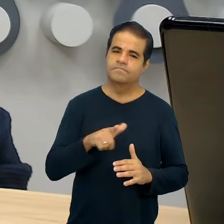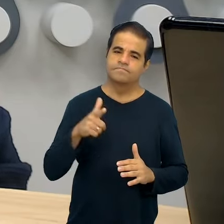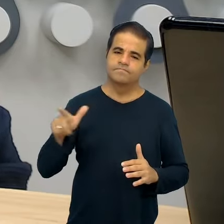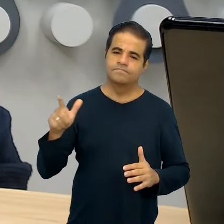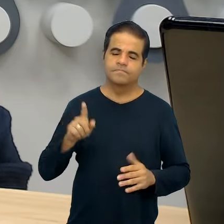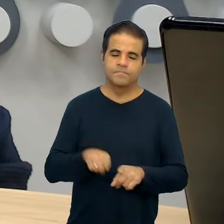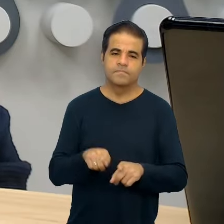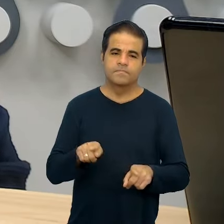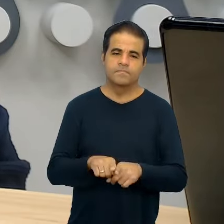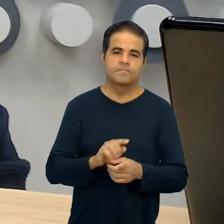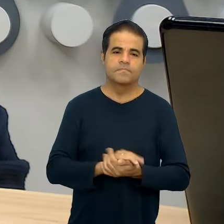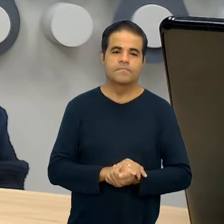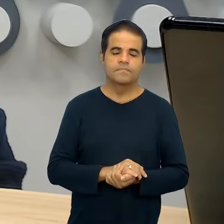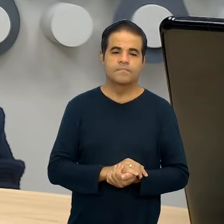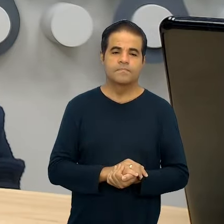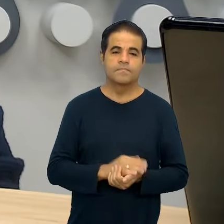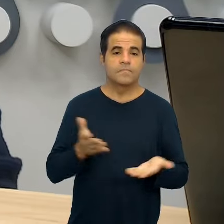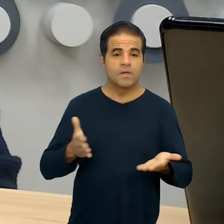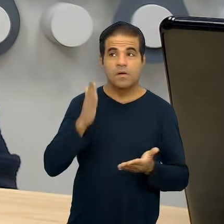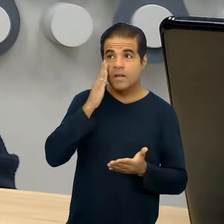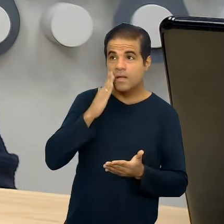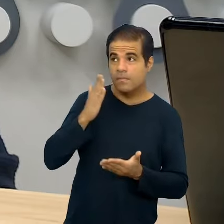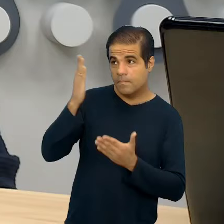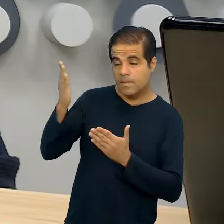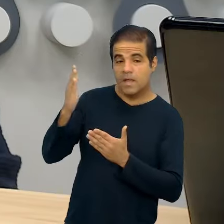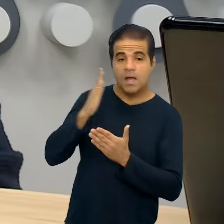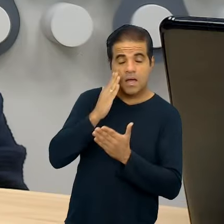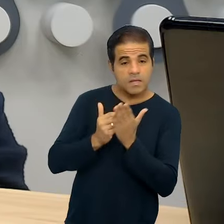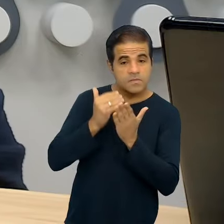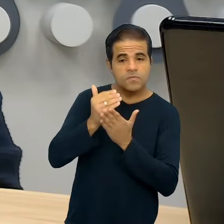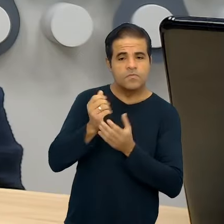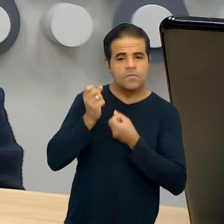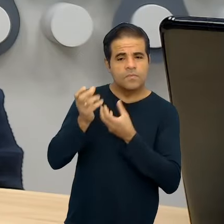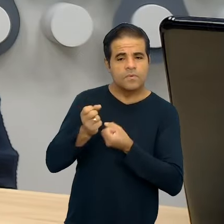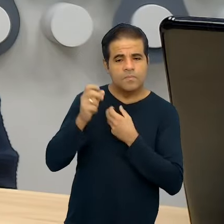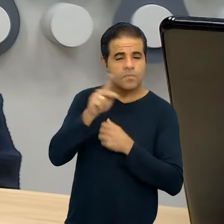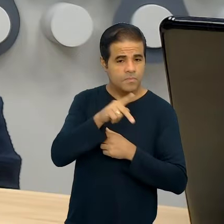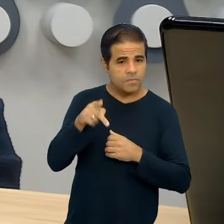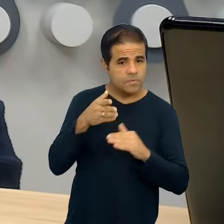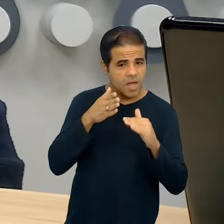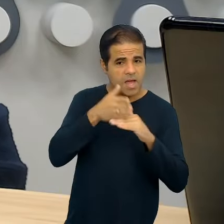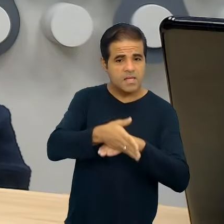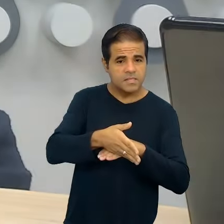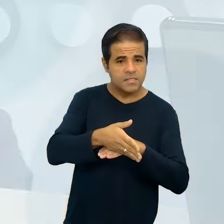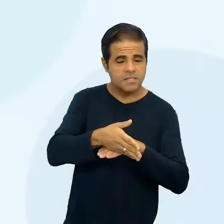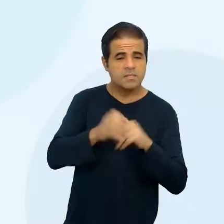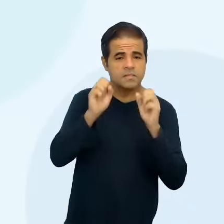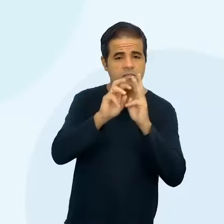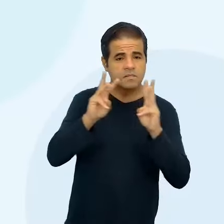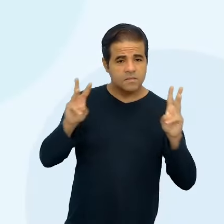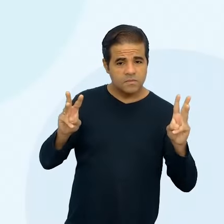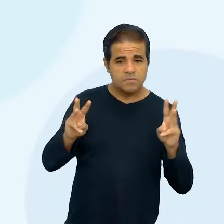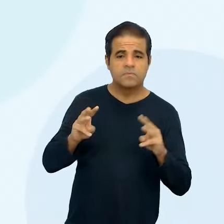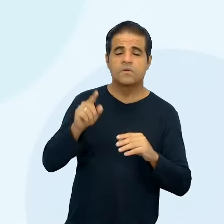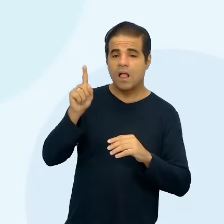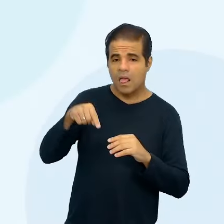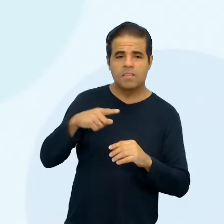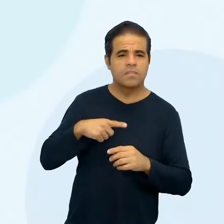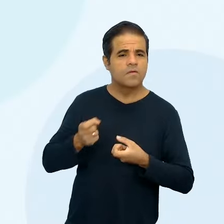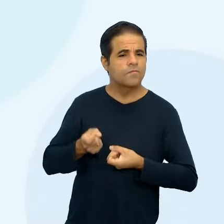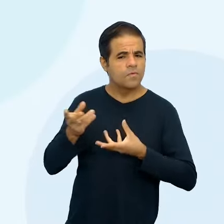né. Agora nós vamos aí para o Saiba Mais, né, importante o professor acessar o site do Novo Ensino Médio, onde